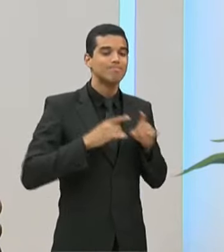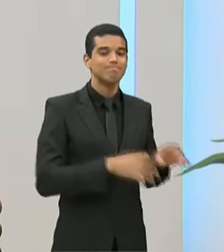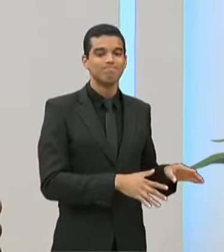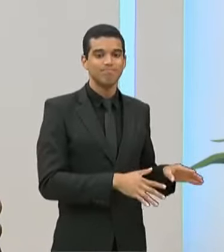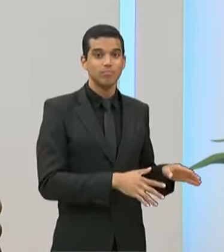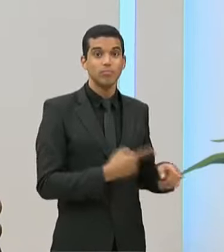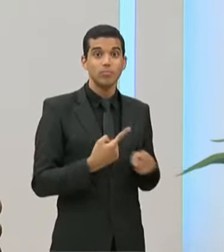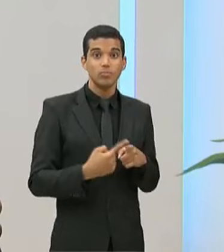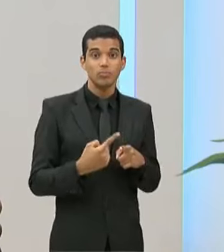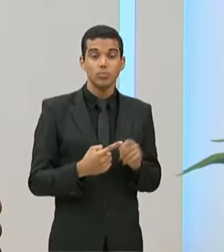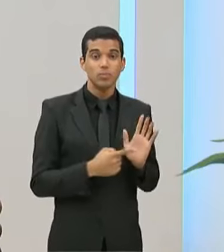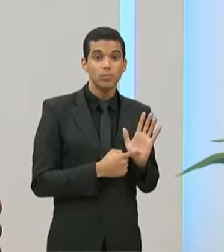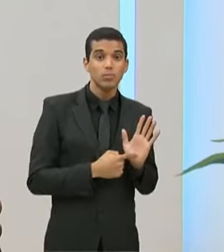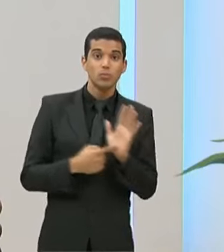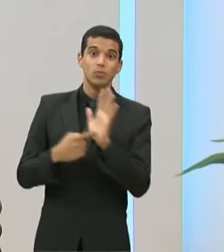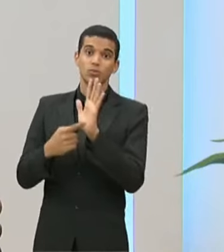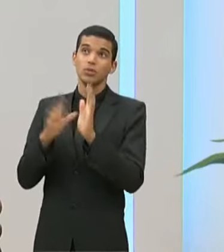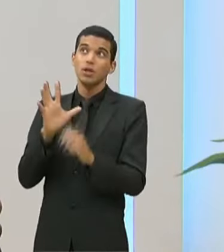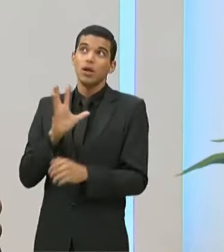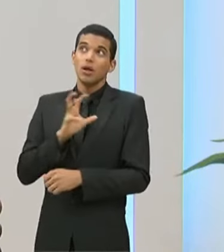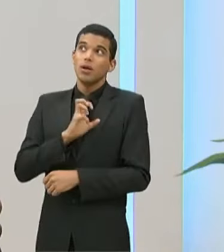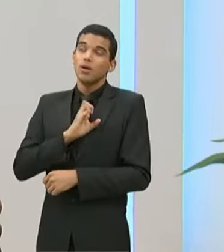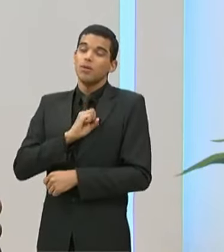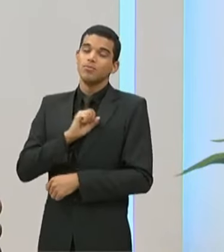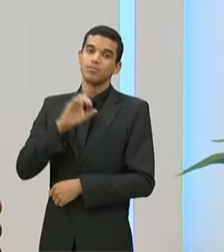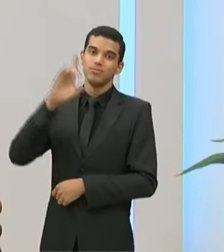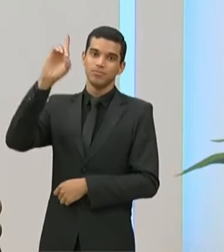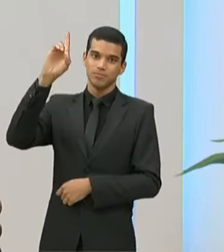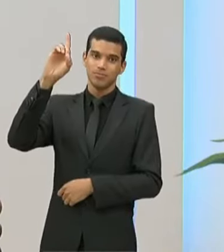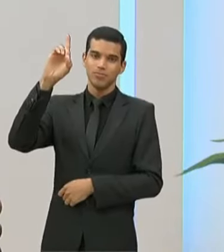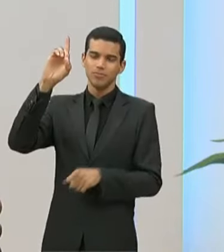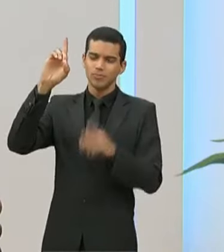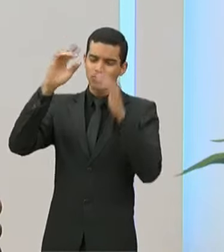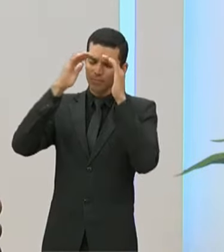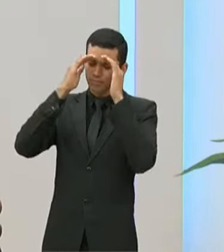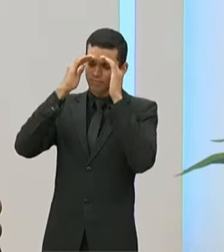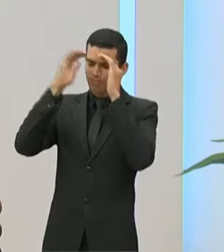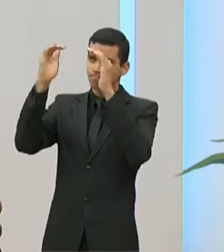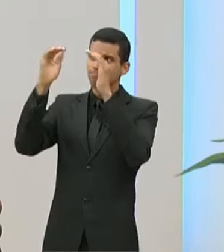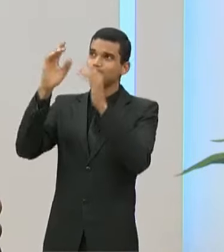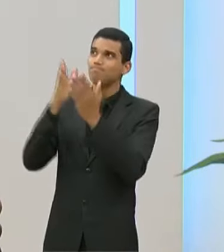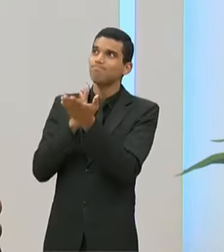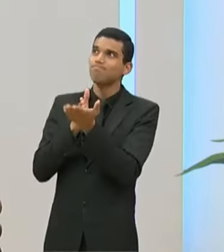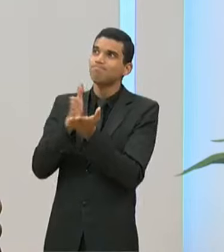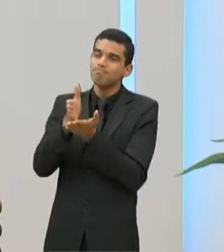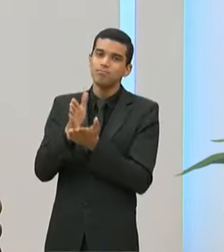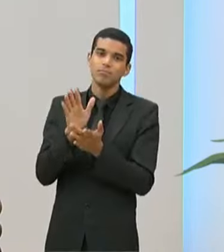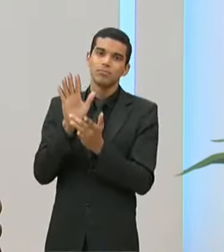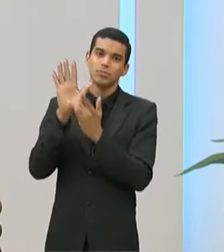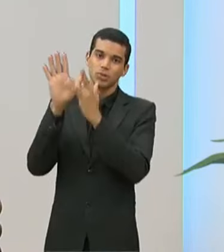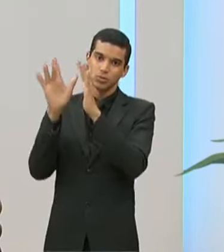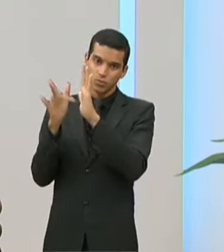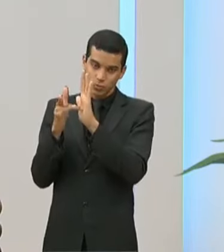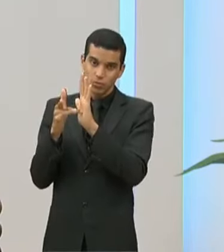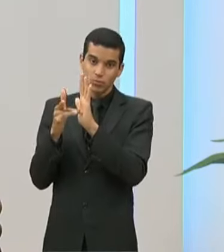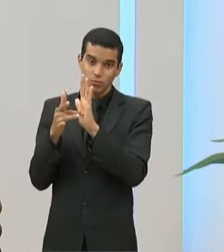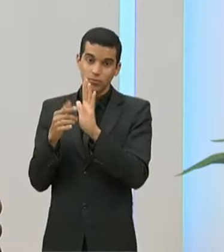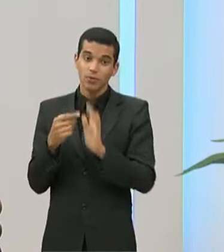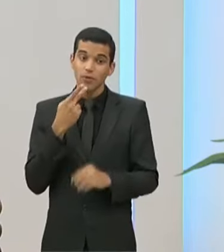A submissão, a sujeição, a obediência, Jesus demonstra ela como